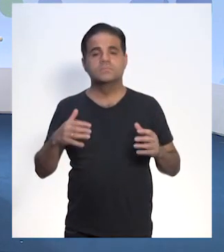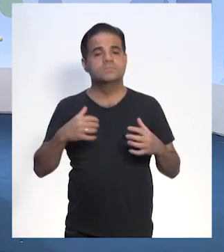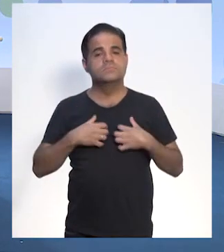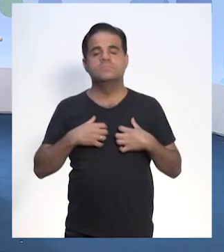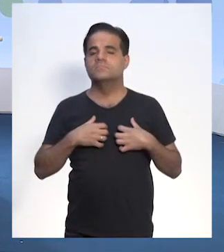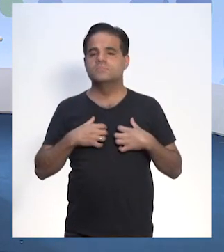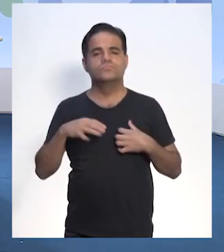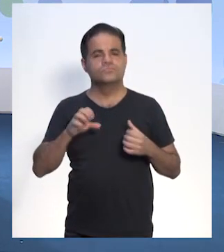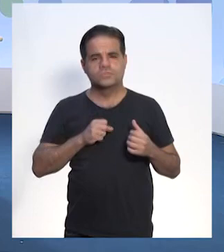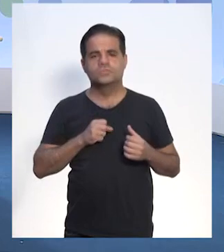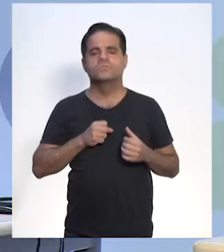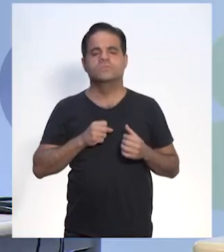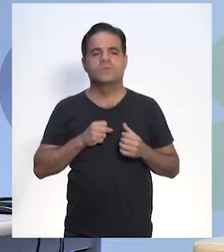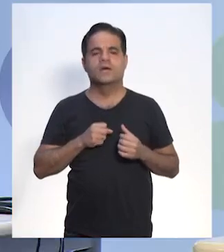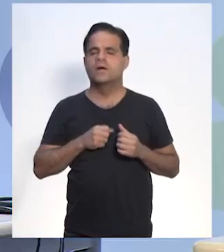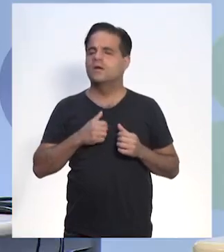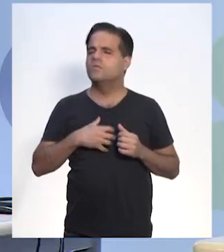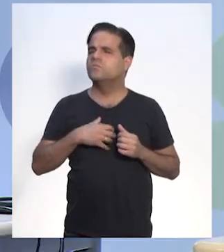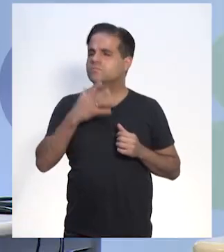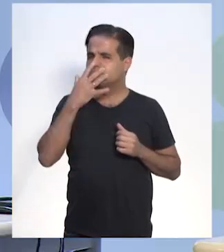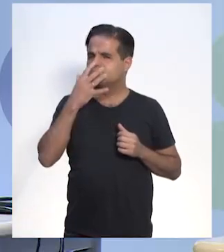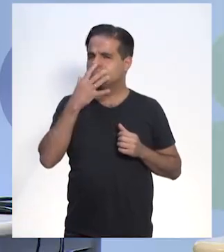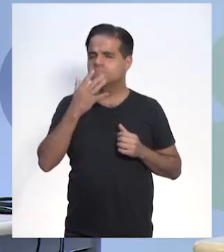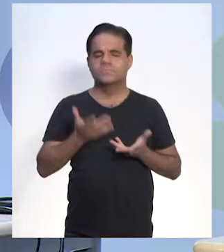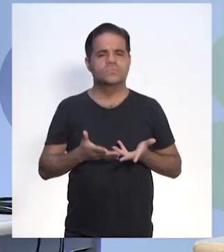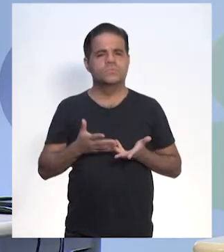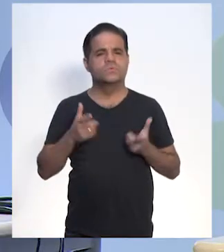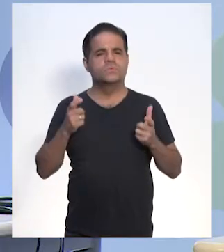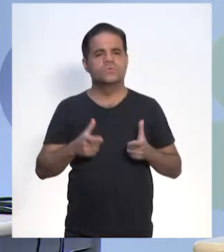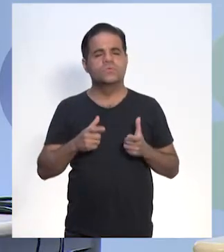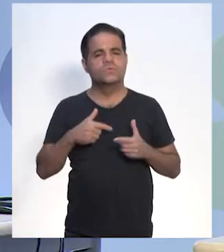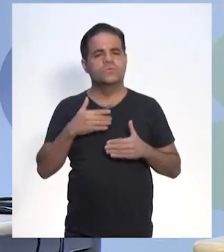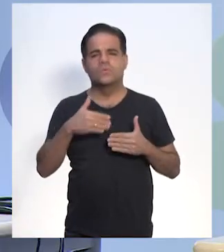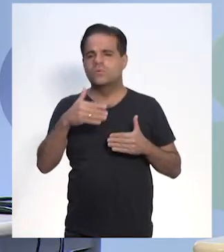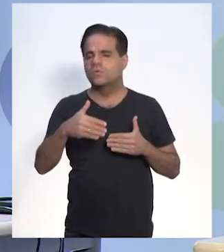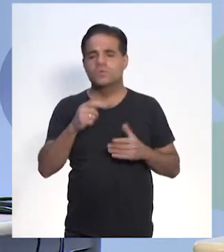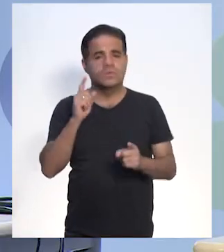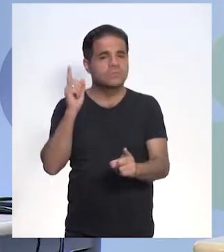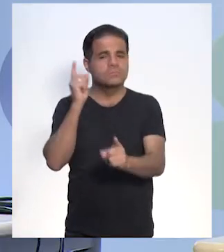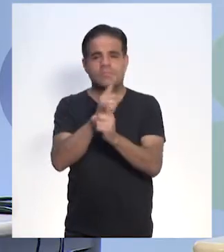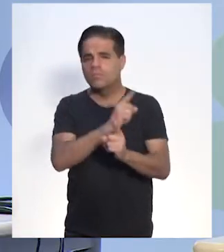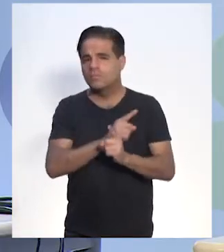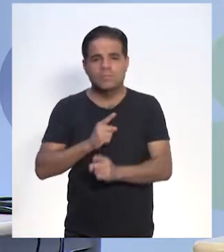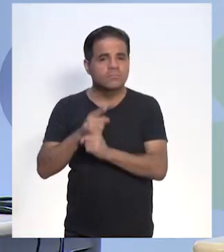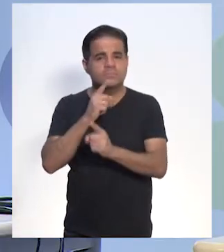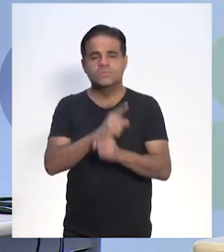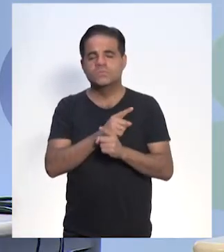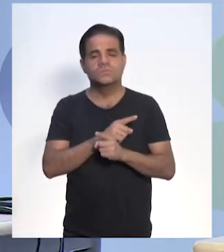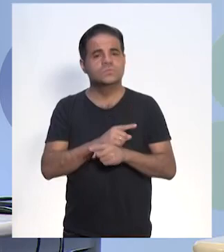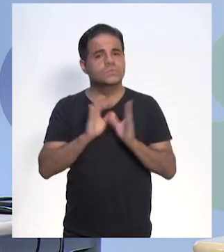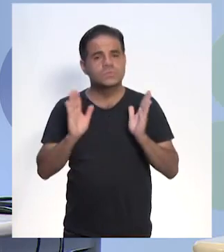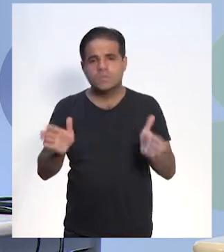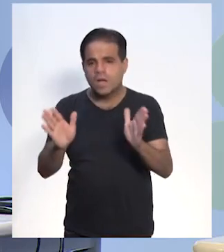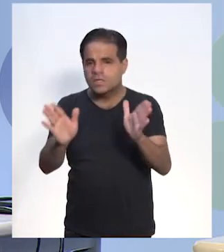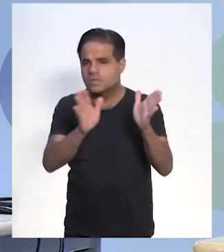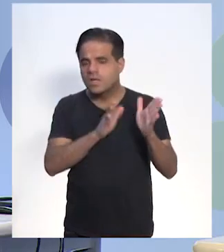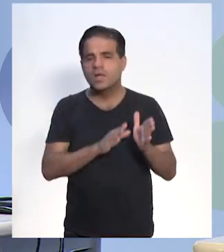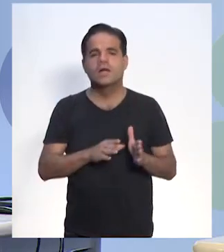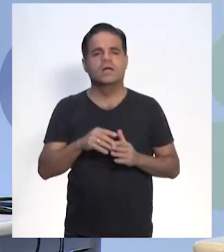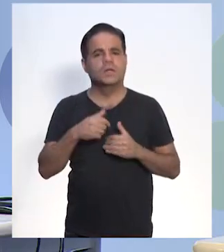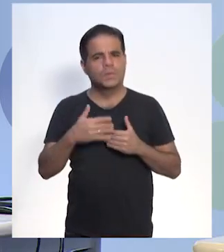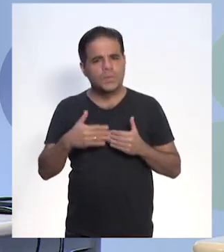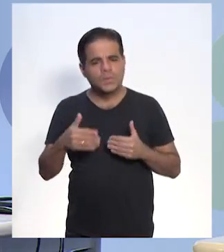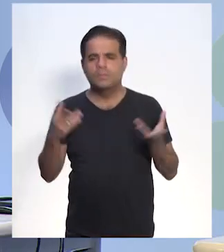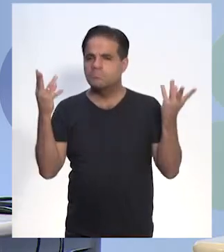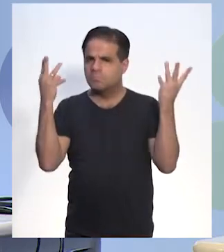bem. Mariana, da Pro Fátima, colocou elementos da narrativa, enredo, personagem, espaço e tempo.